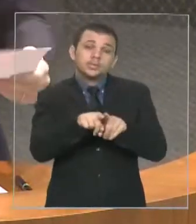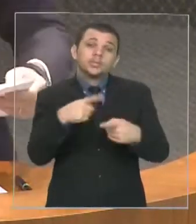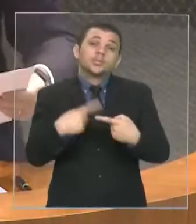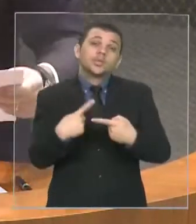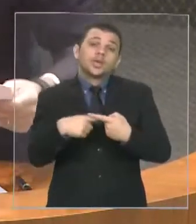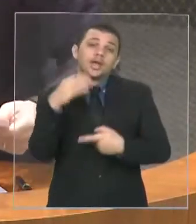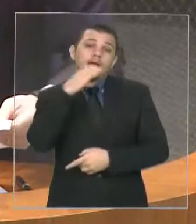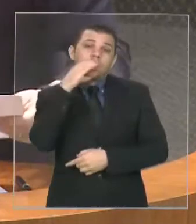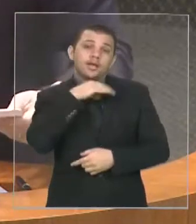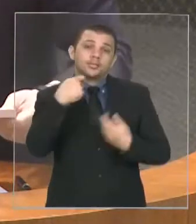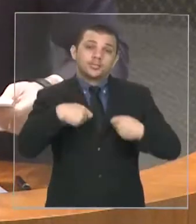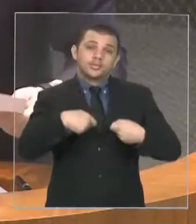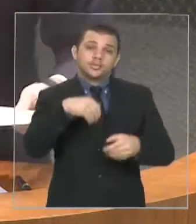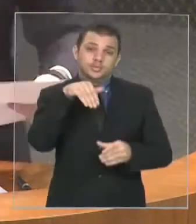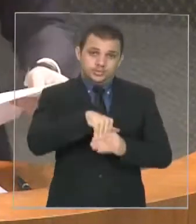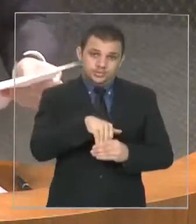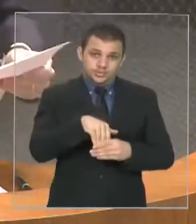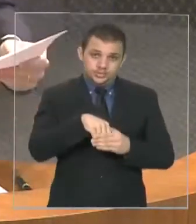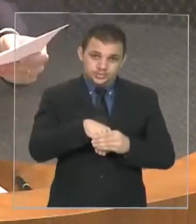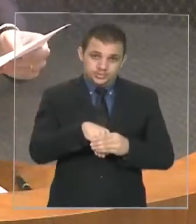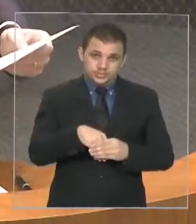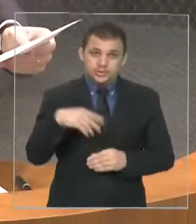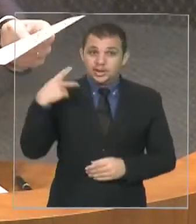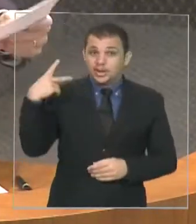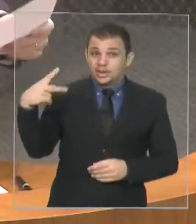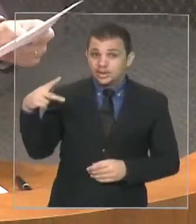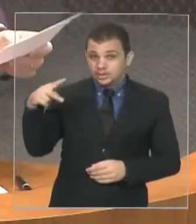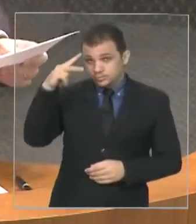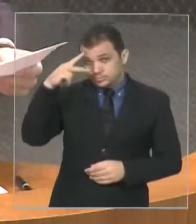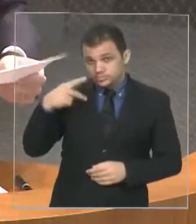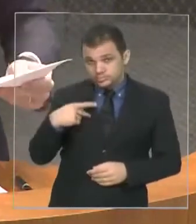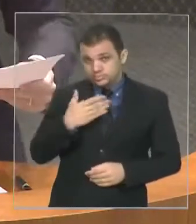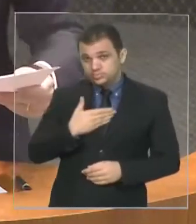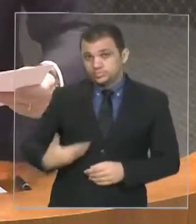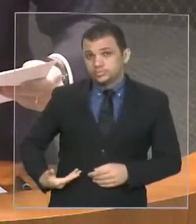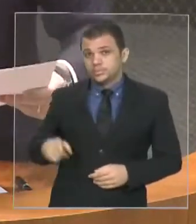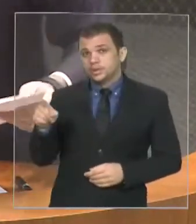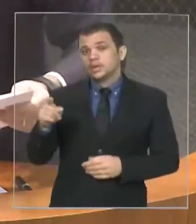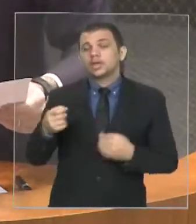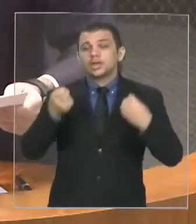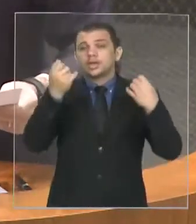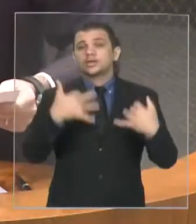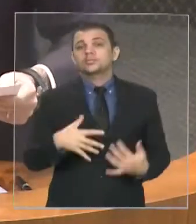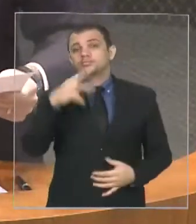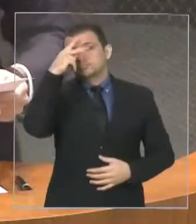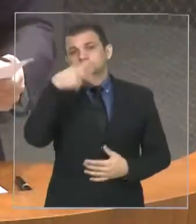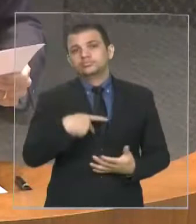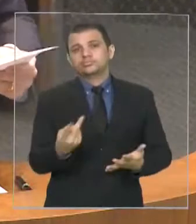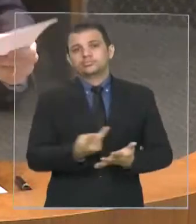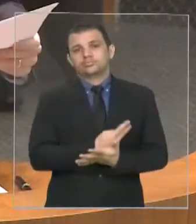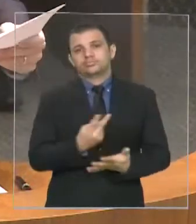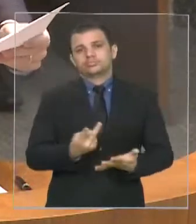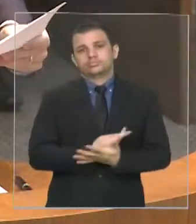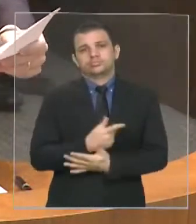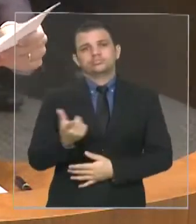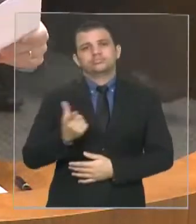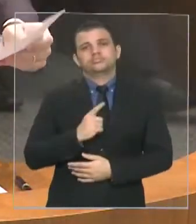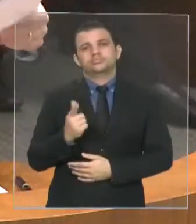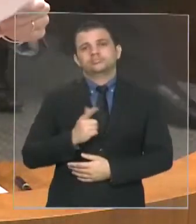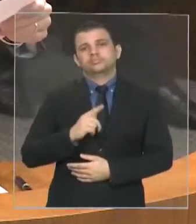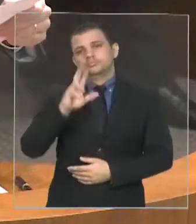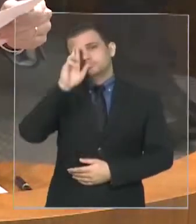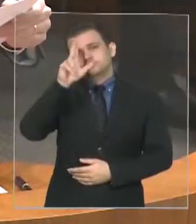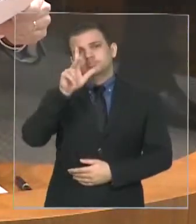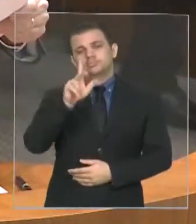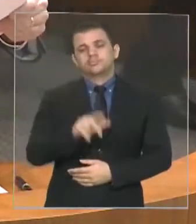provisória, ele mesmo, o próprio governador, admite o erro que fez, admite o seu erro. E aqui está,